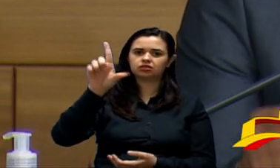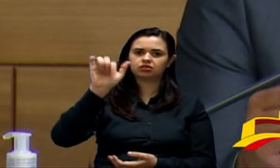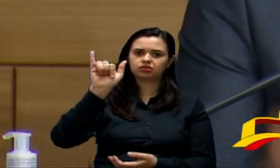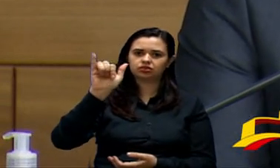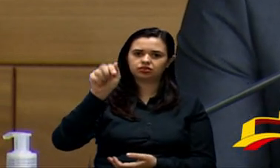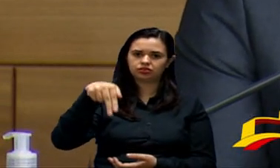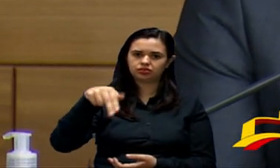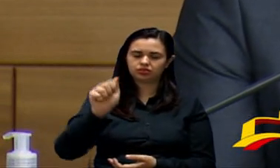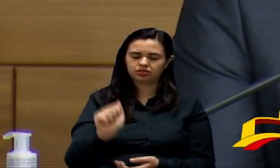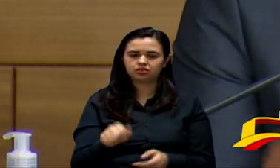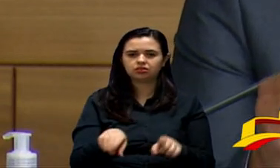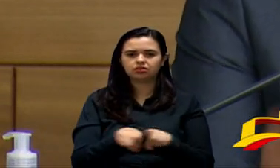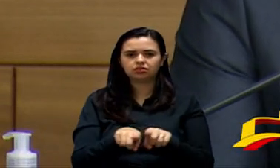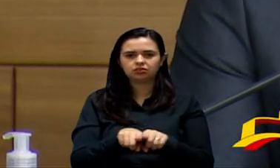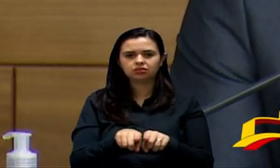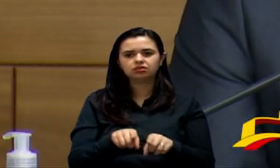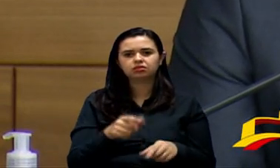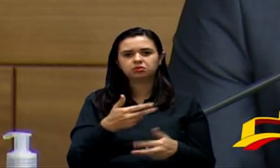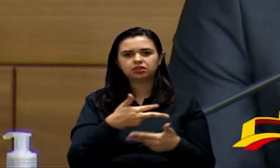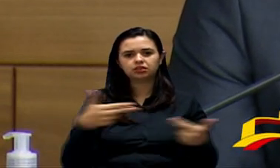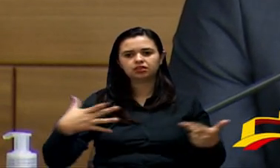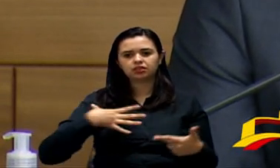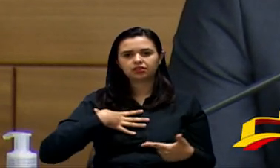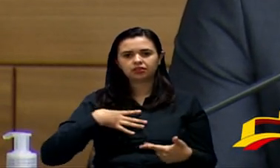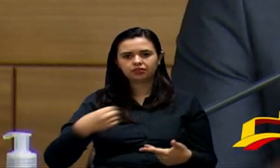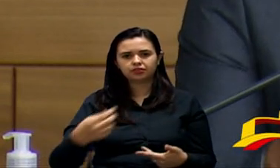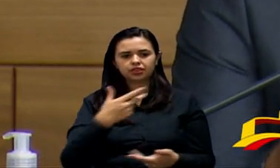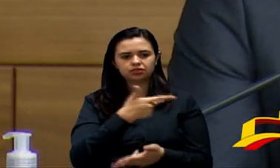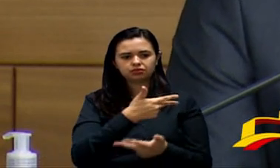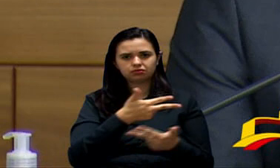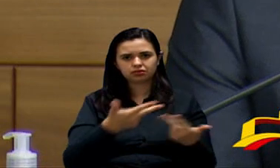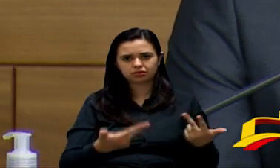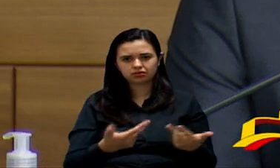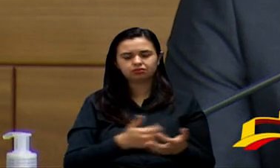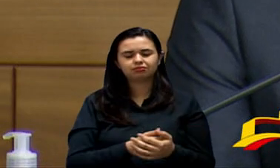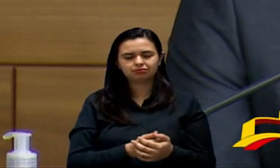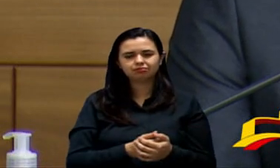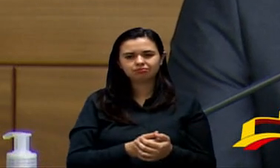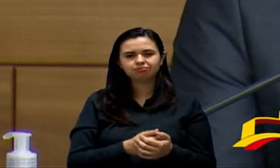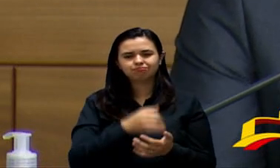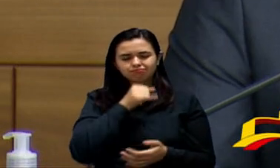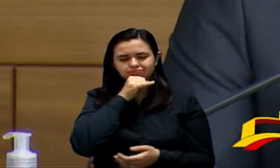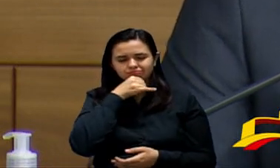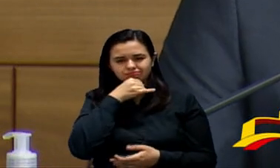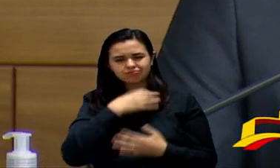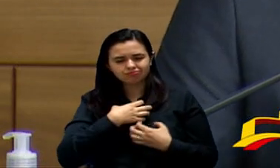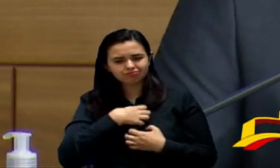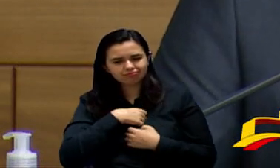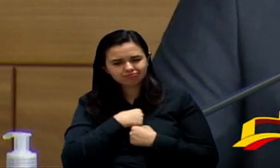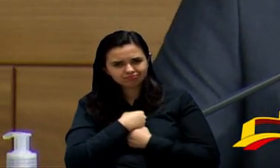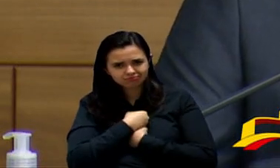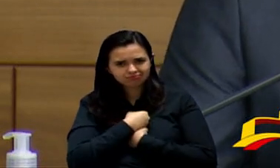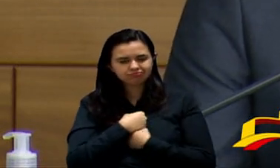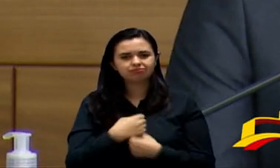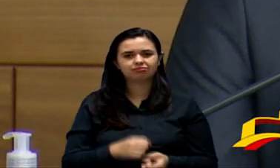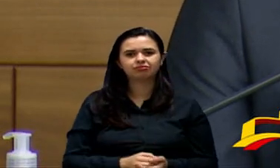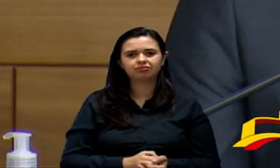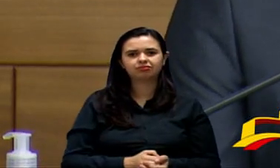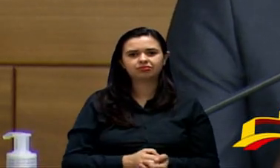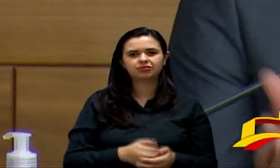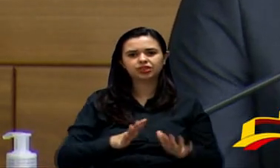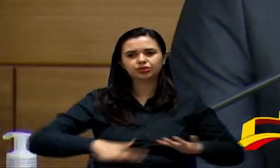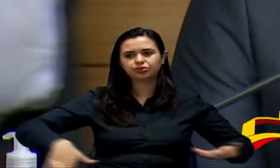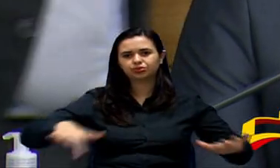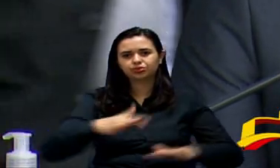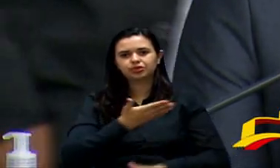26, Edissaro, de 21, e Ana Paula, de 17 anos. Meus sentimentos a toda a família, a todos os amigos e irmãos, que